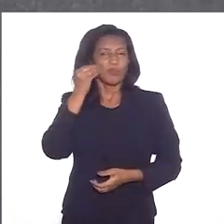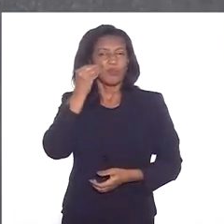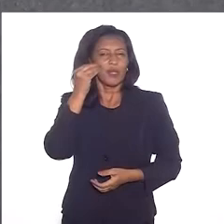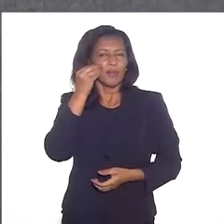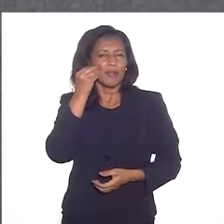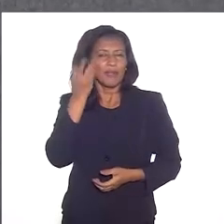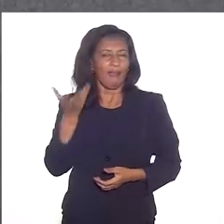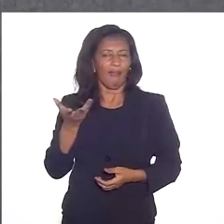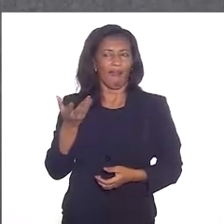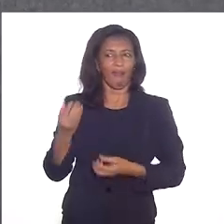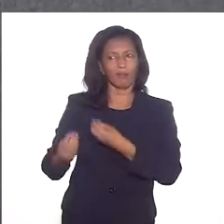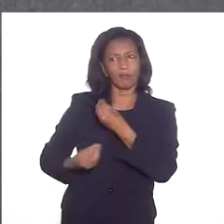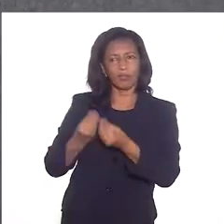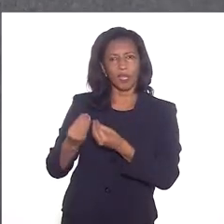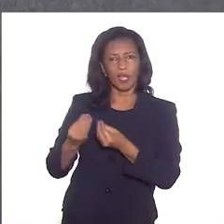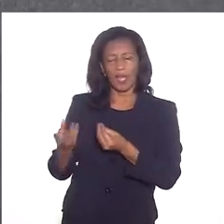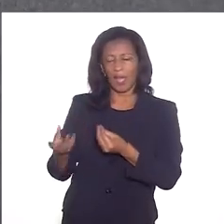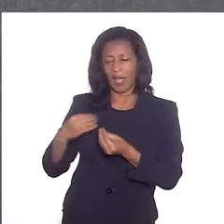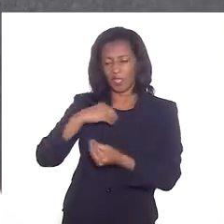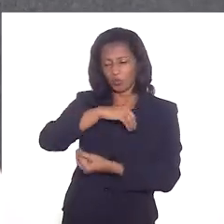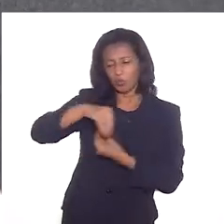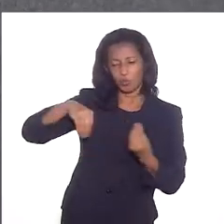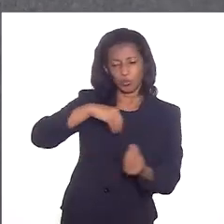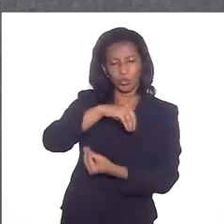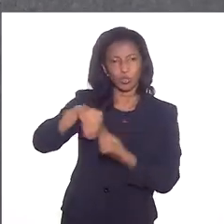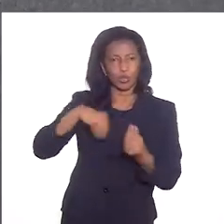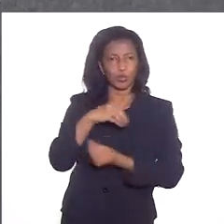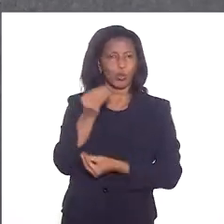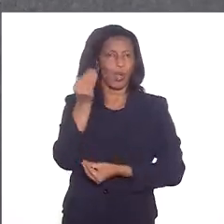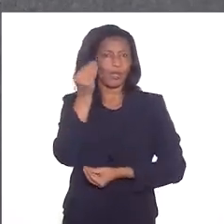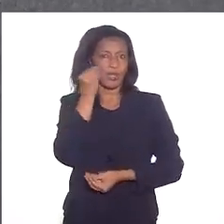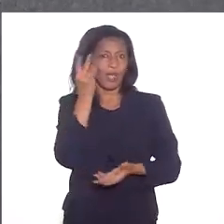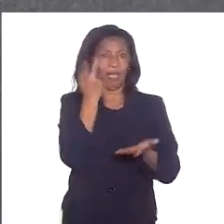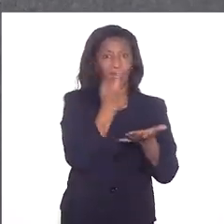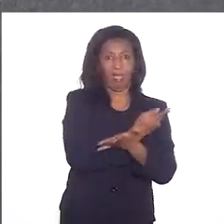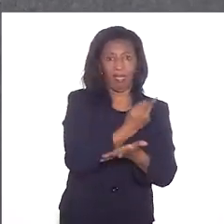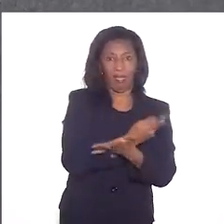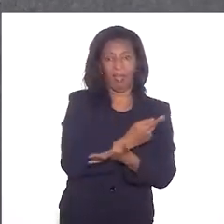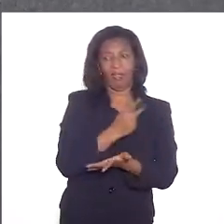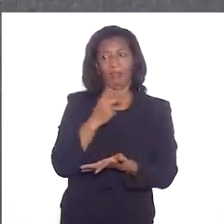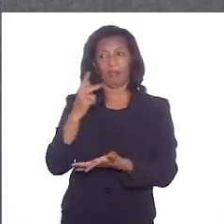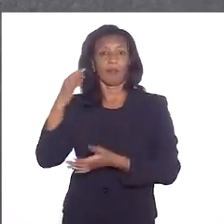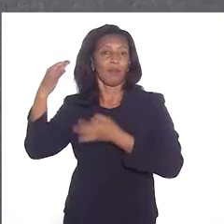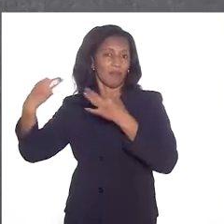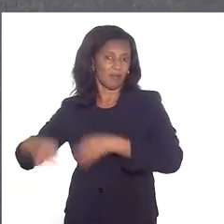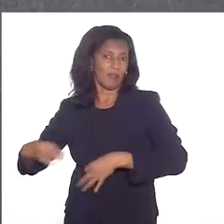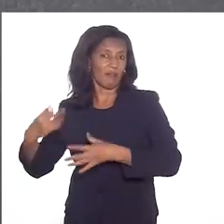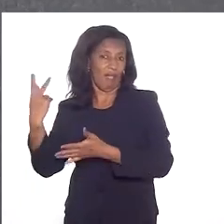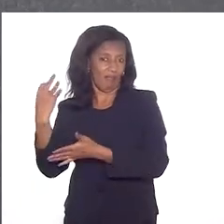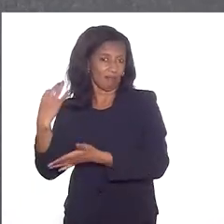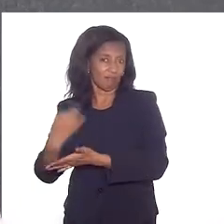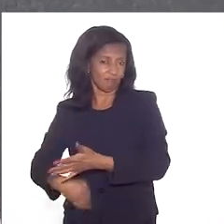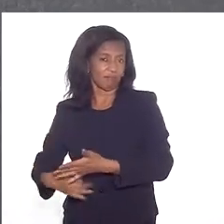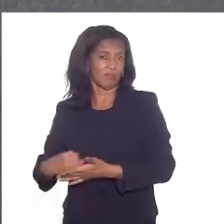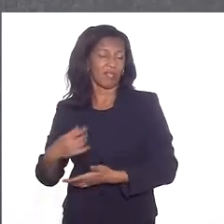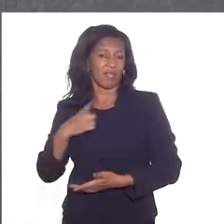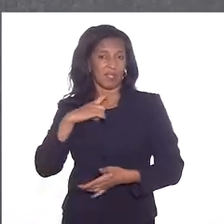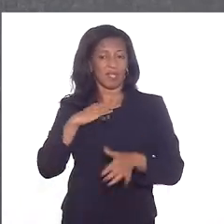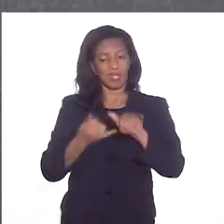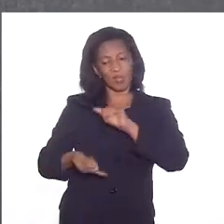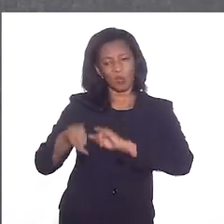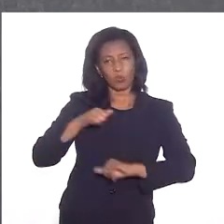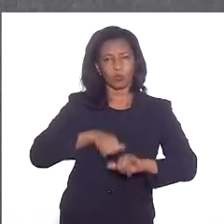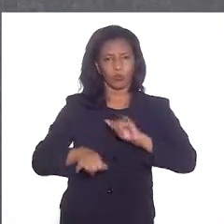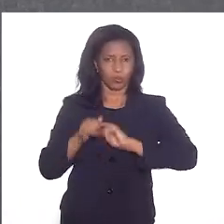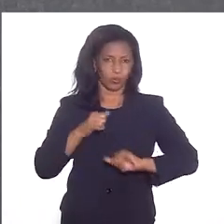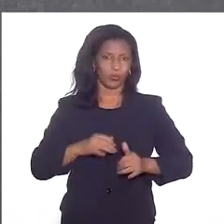de experimentar, de experiência, dessas misturas, de testar e errar até acertar. Então, acho que tem essa coisa